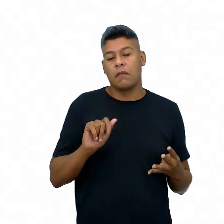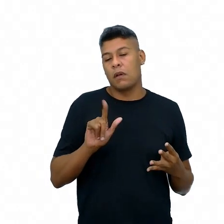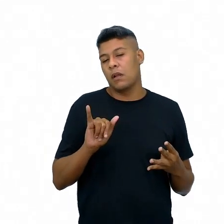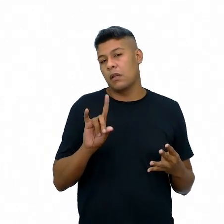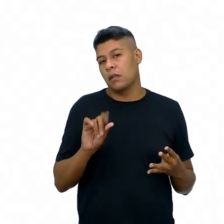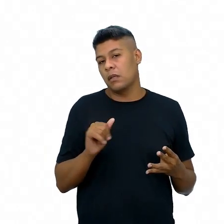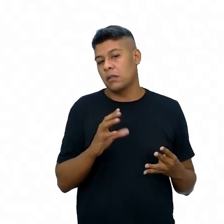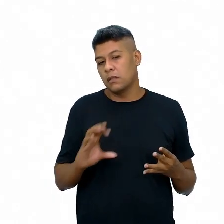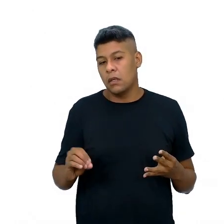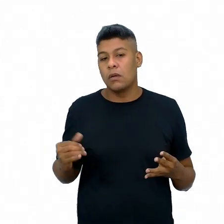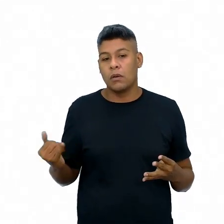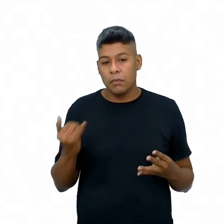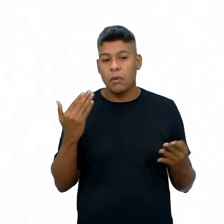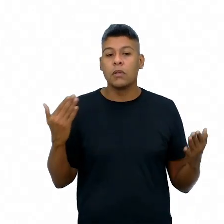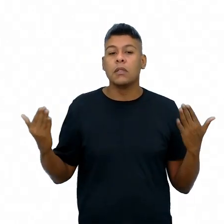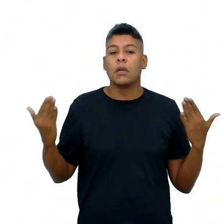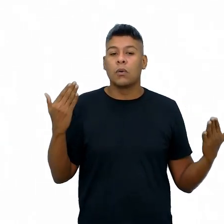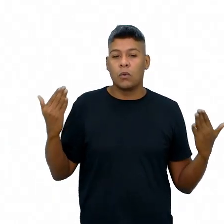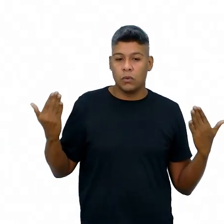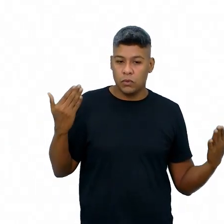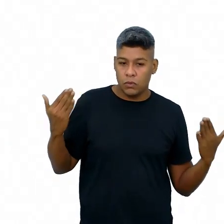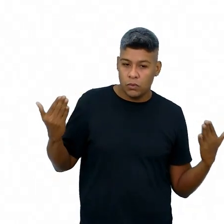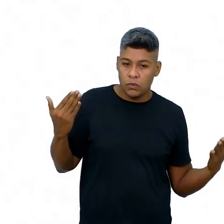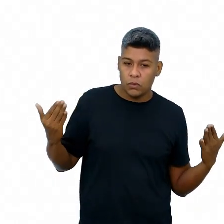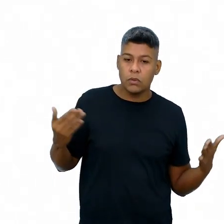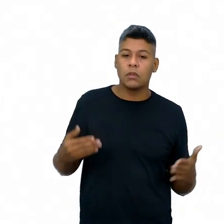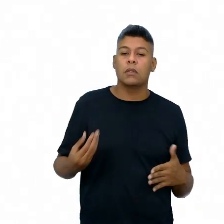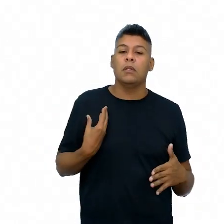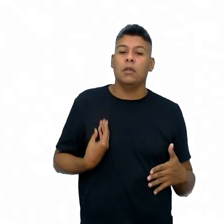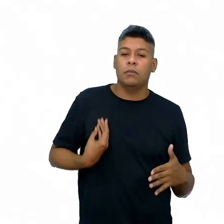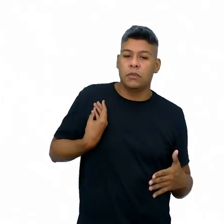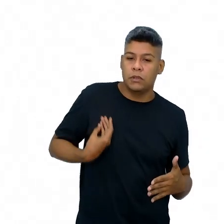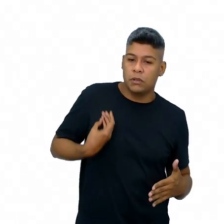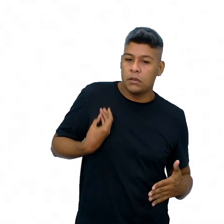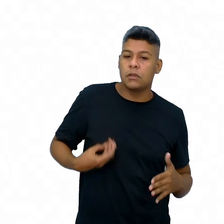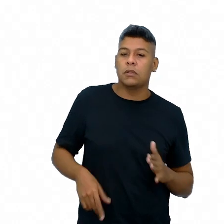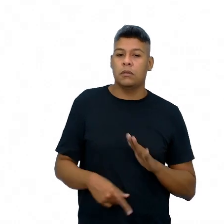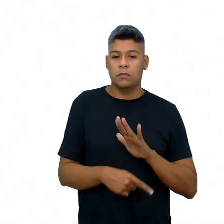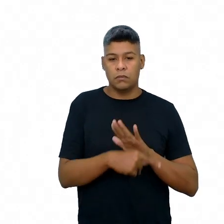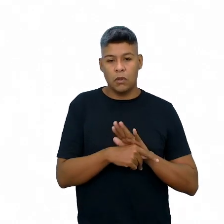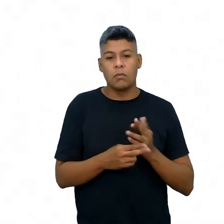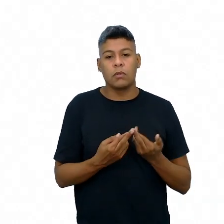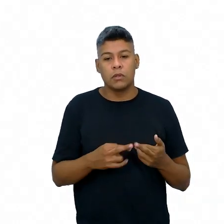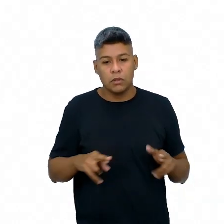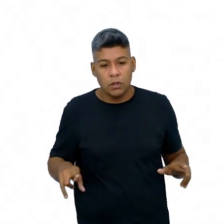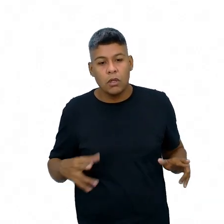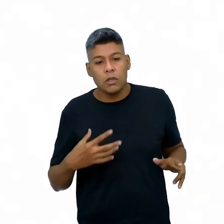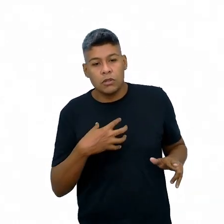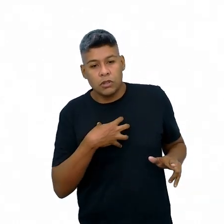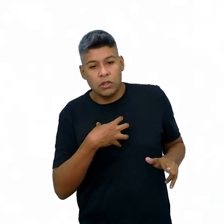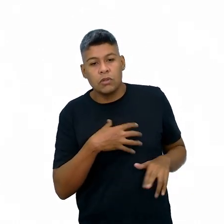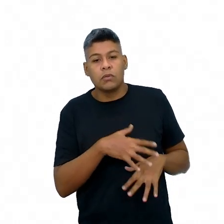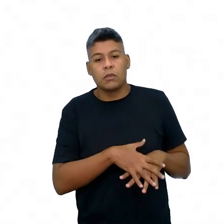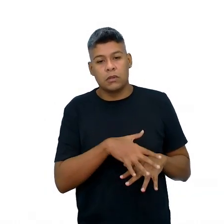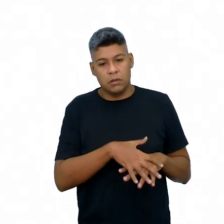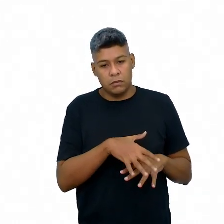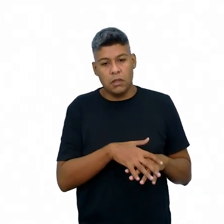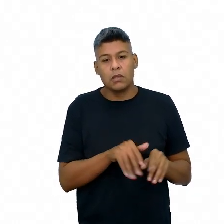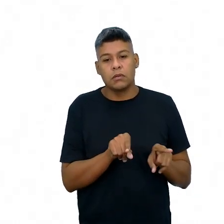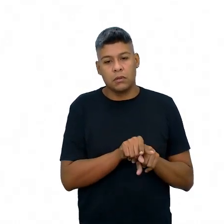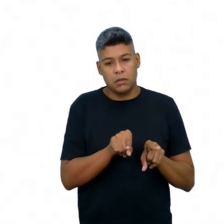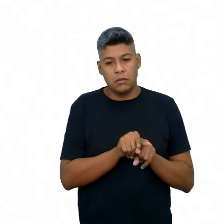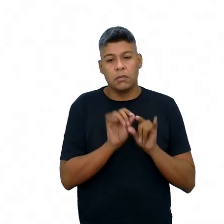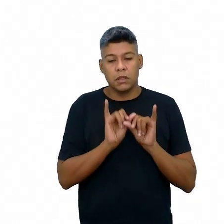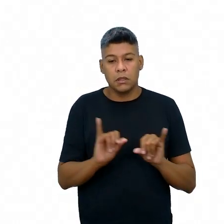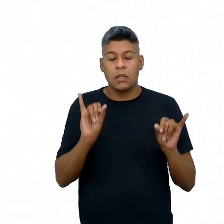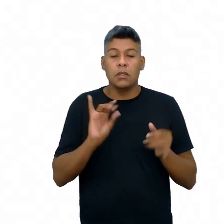A importância de comparar as soluções obtidas via resolução do modelo matemático e obtendo os